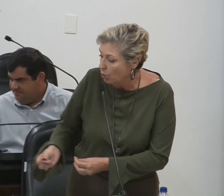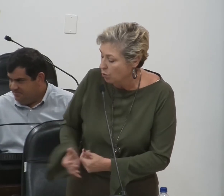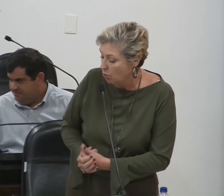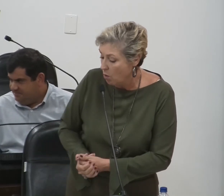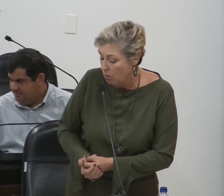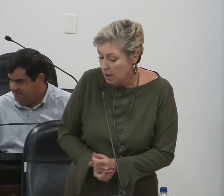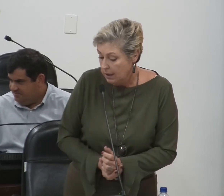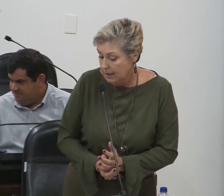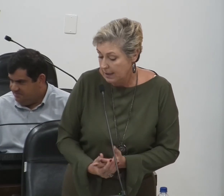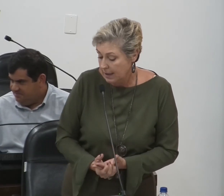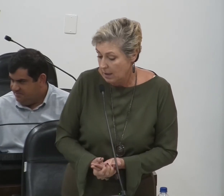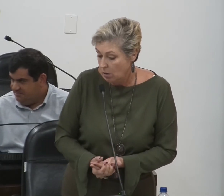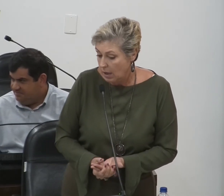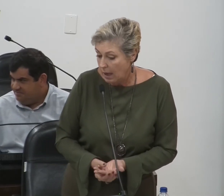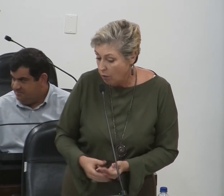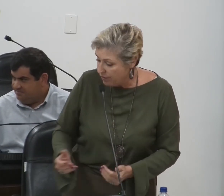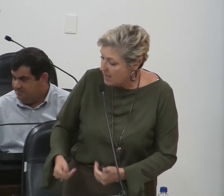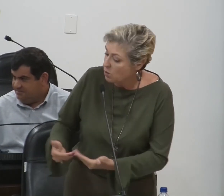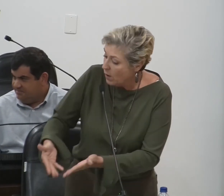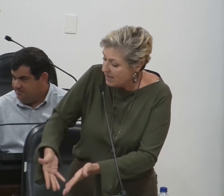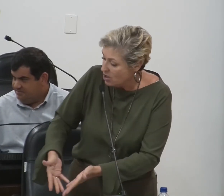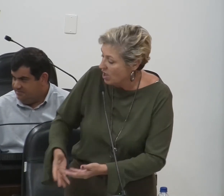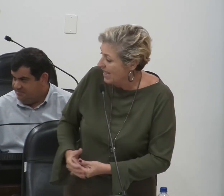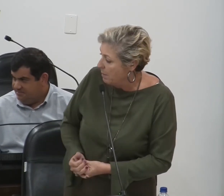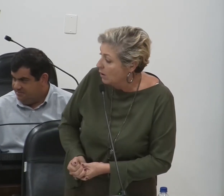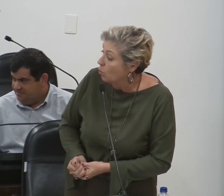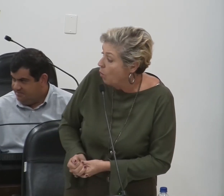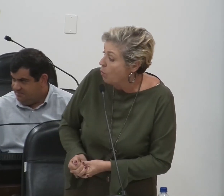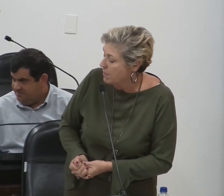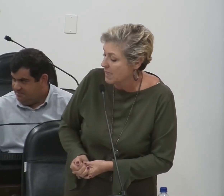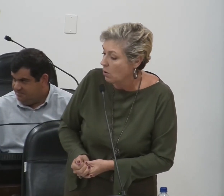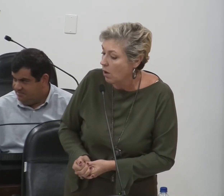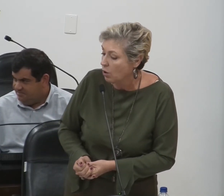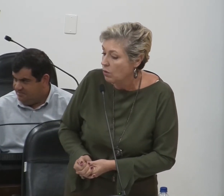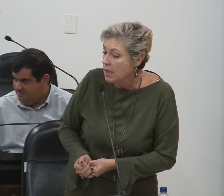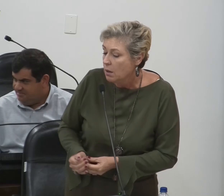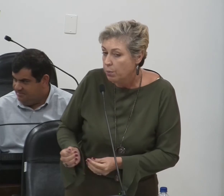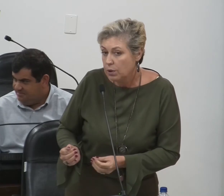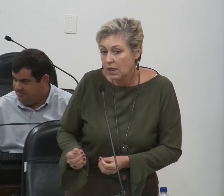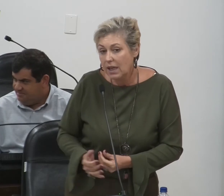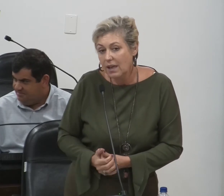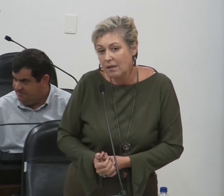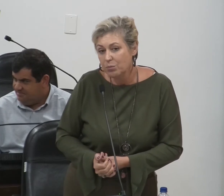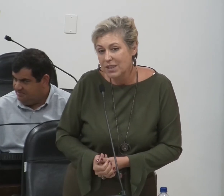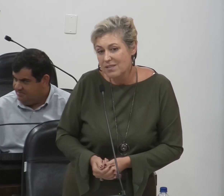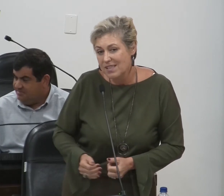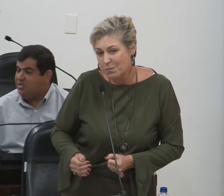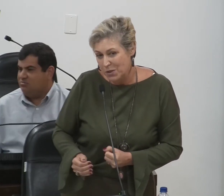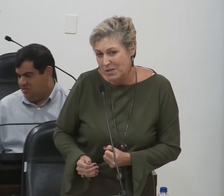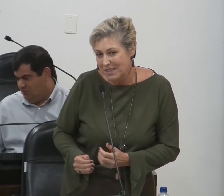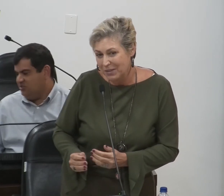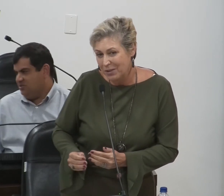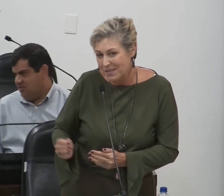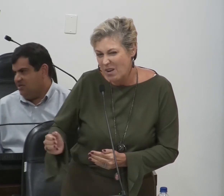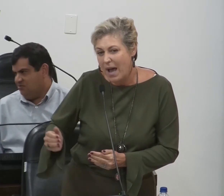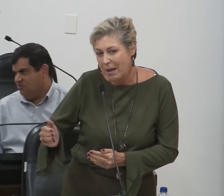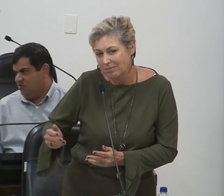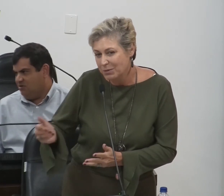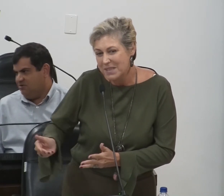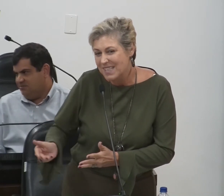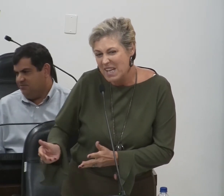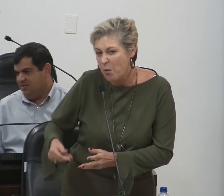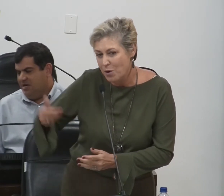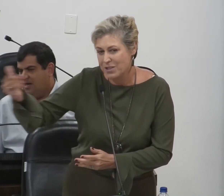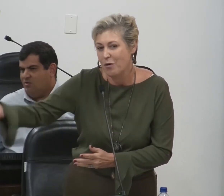nesse ponto, com a conversa ou esse agendamento com o psicólogo, porque muitas vezes as pessoas não têm noção,